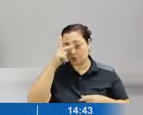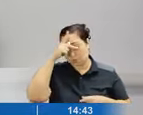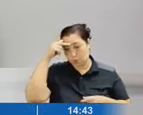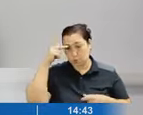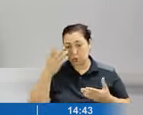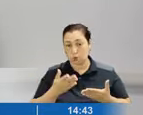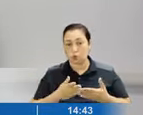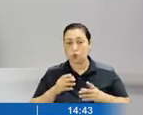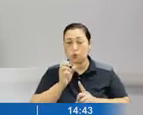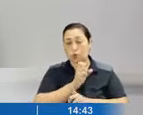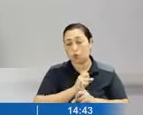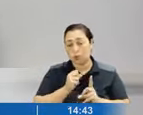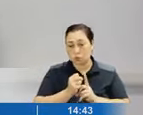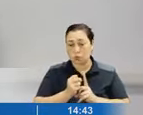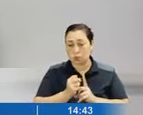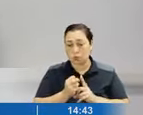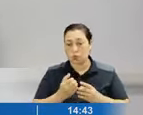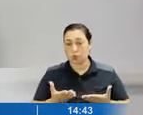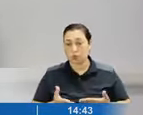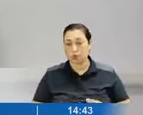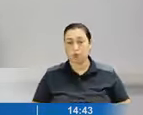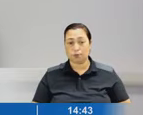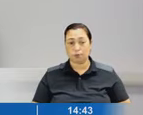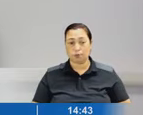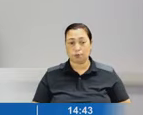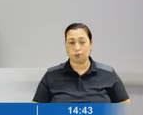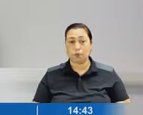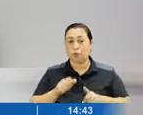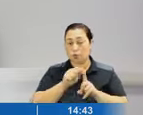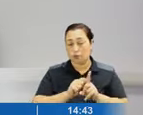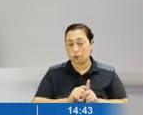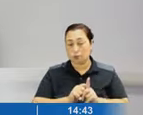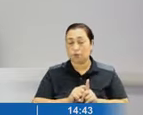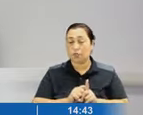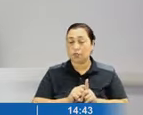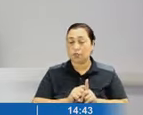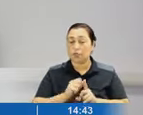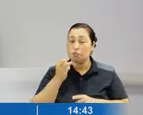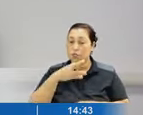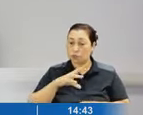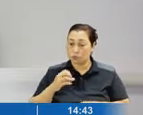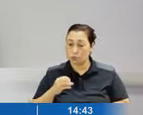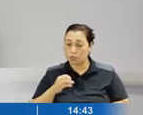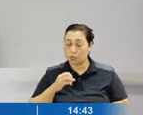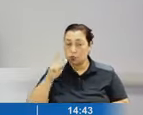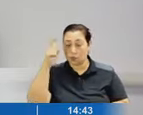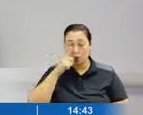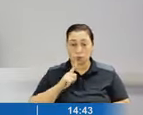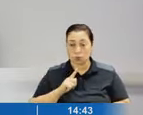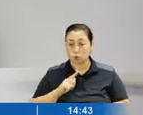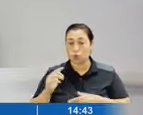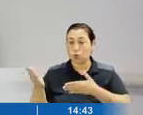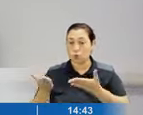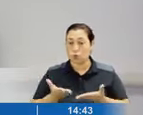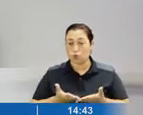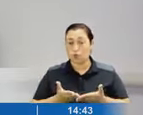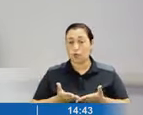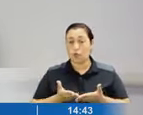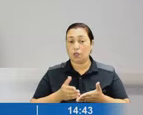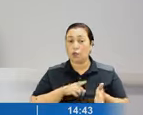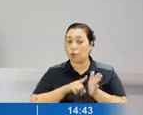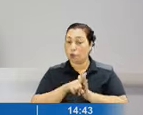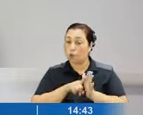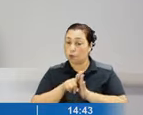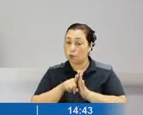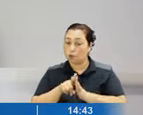pessoas na sociedade. O Março Azul veio como uma campanha, e não é